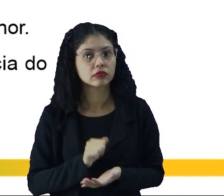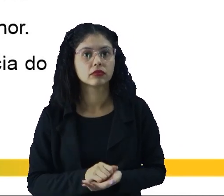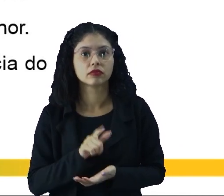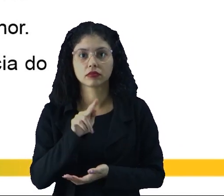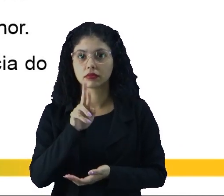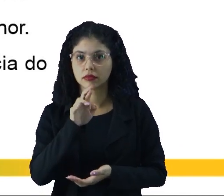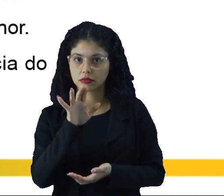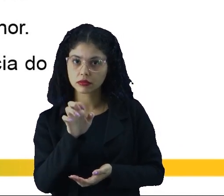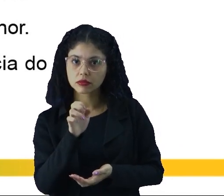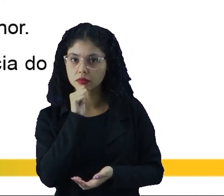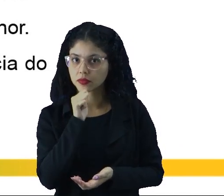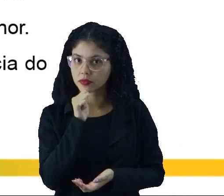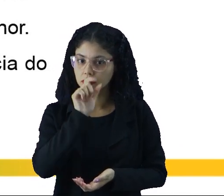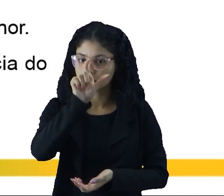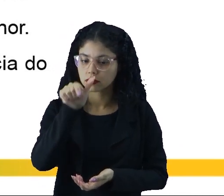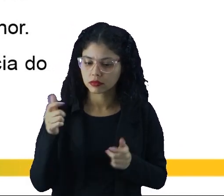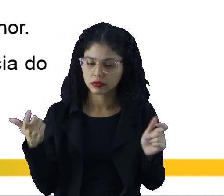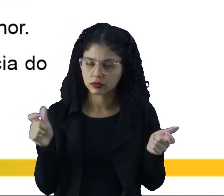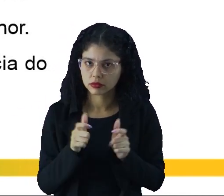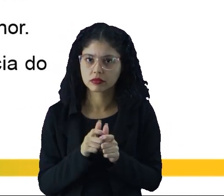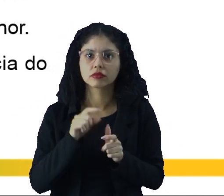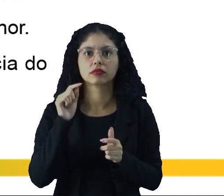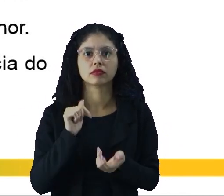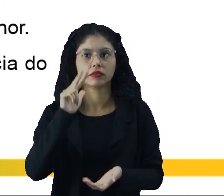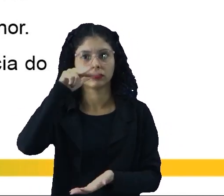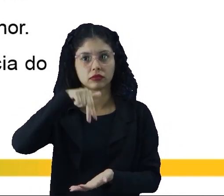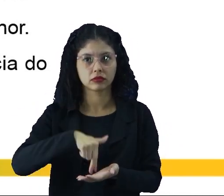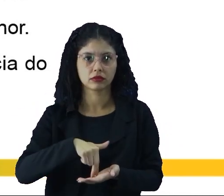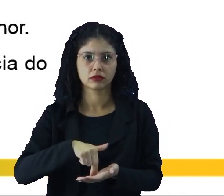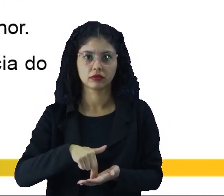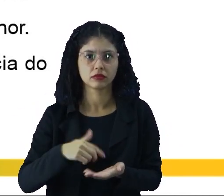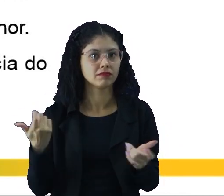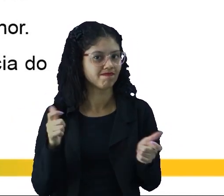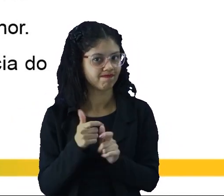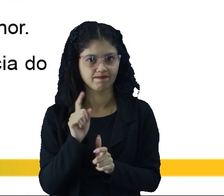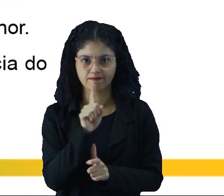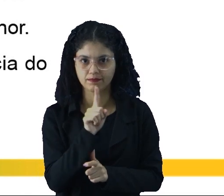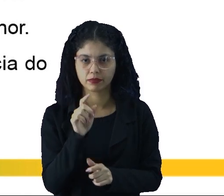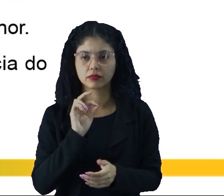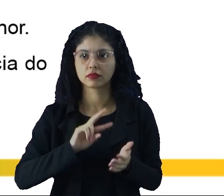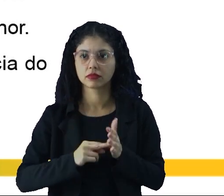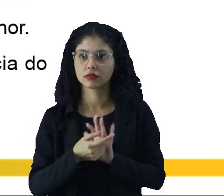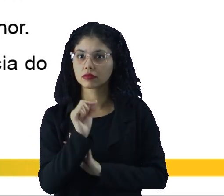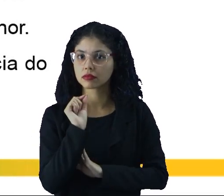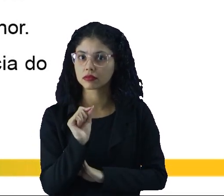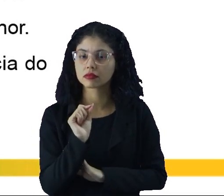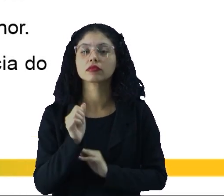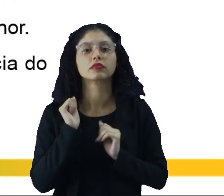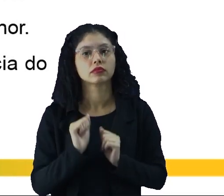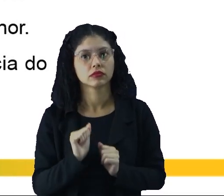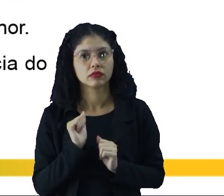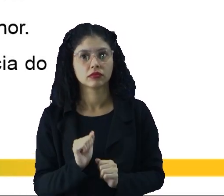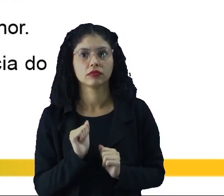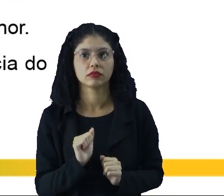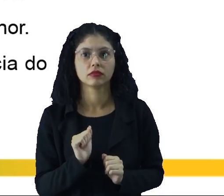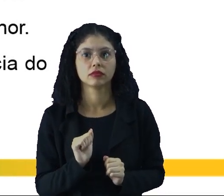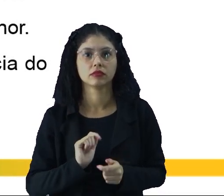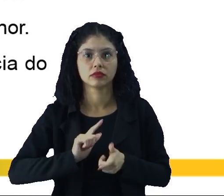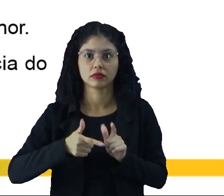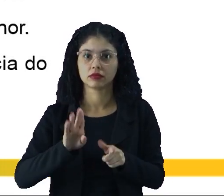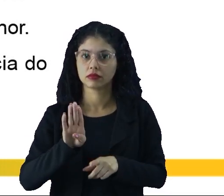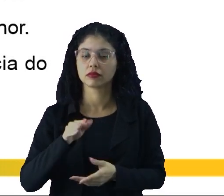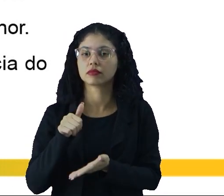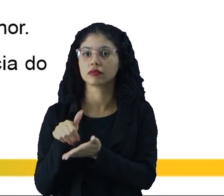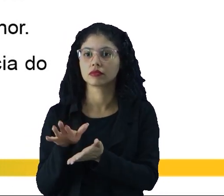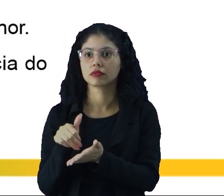a gravidade na Lua é menor, mas o salto não vai ser menor. Isso quer dizer, então, que a gente já pode também eliminar a letra